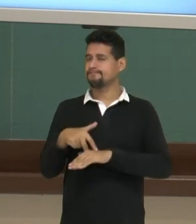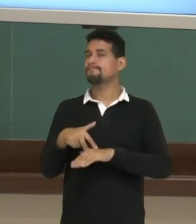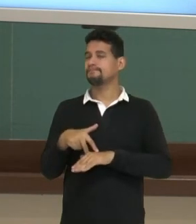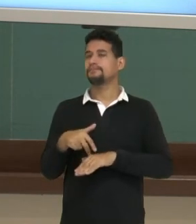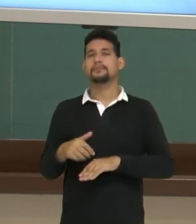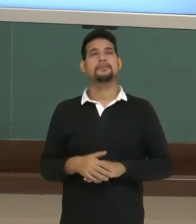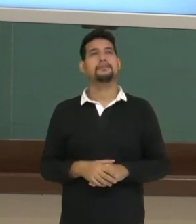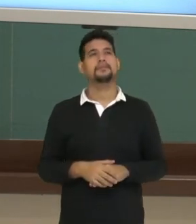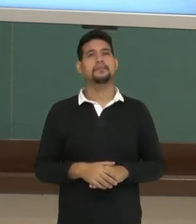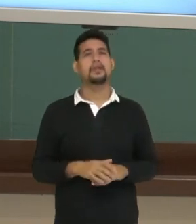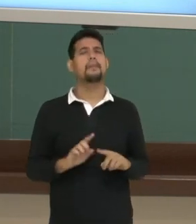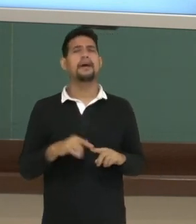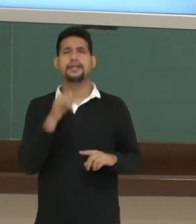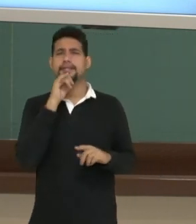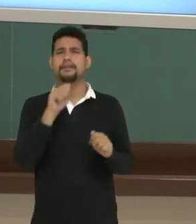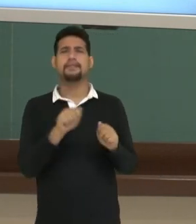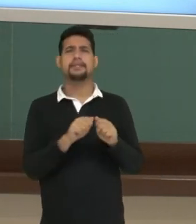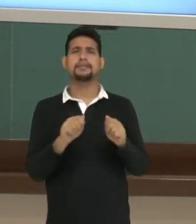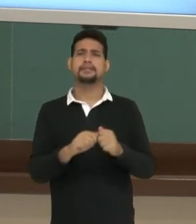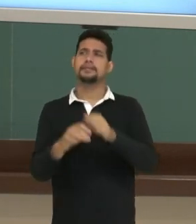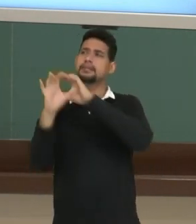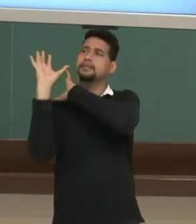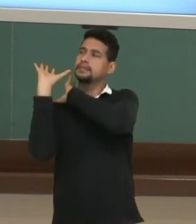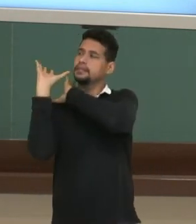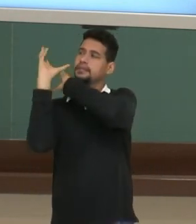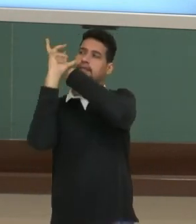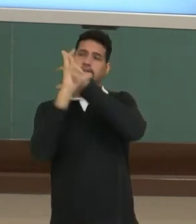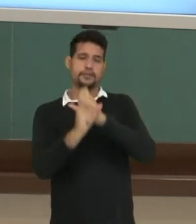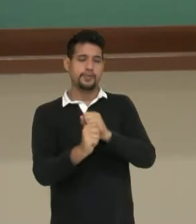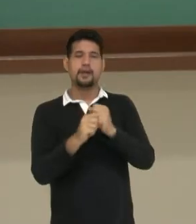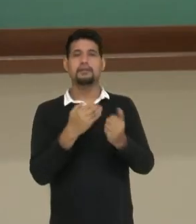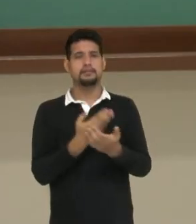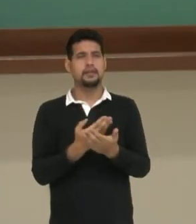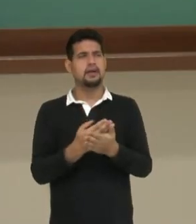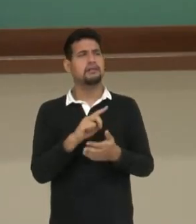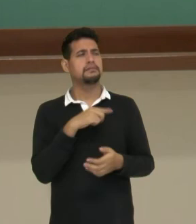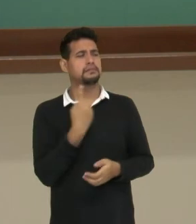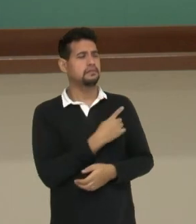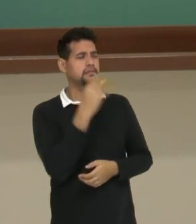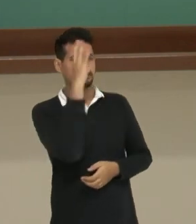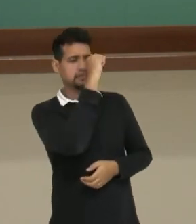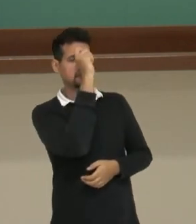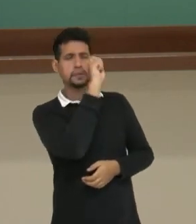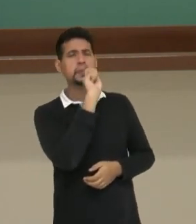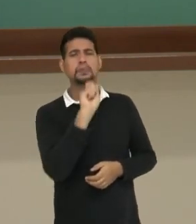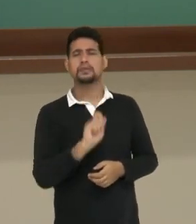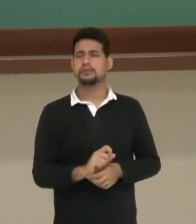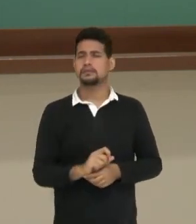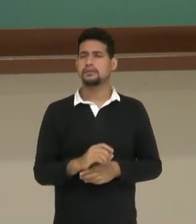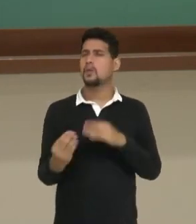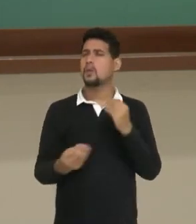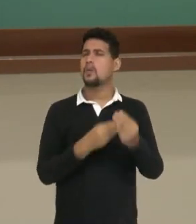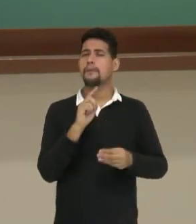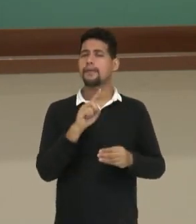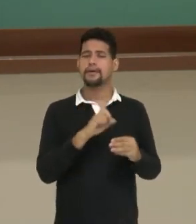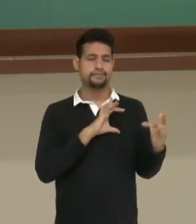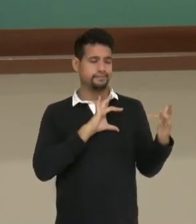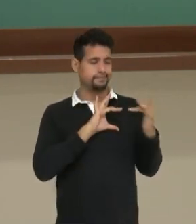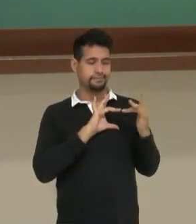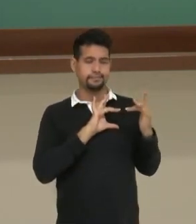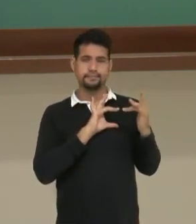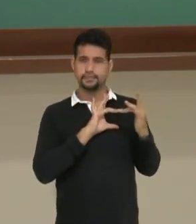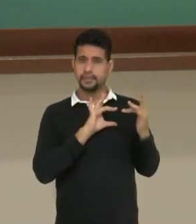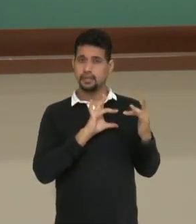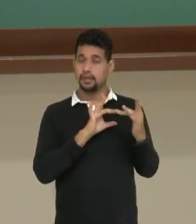bem? Então, vamos fazer a nossa retomada dessa aula. O que nós vimos hoje, né? Como que foi o contato